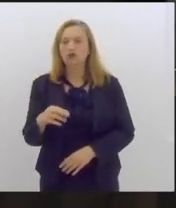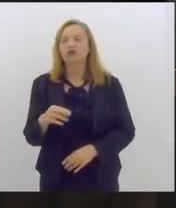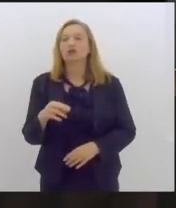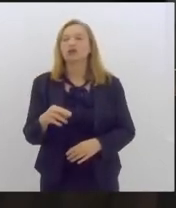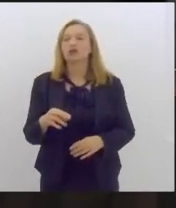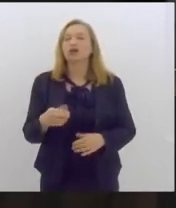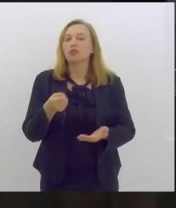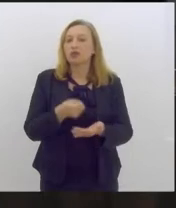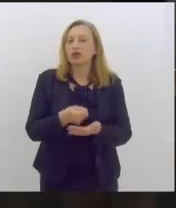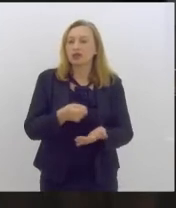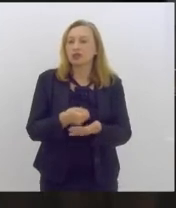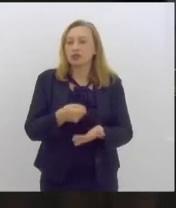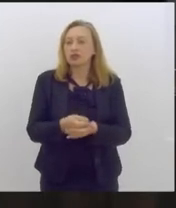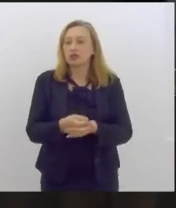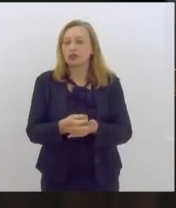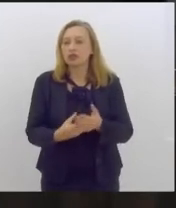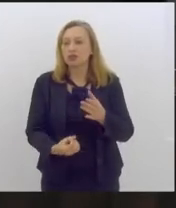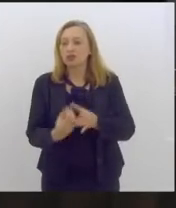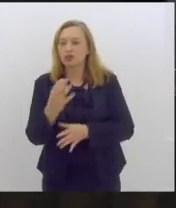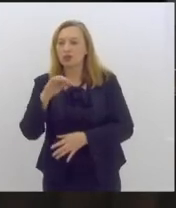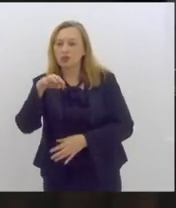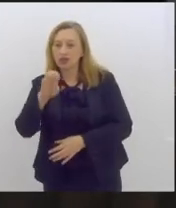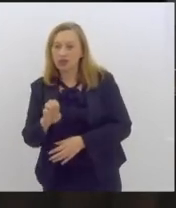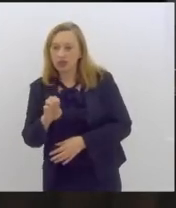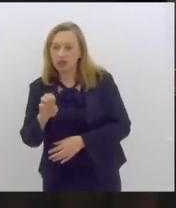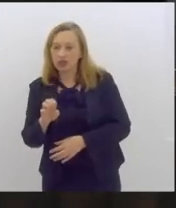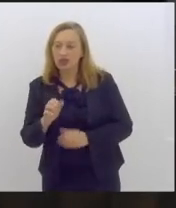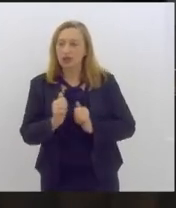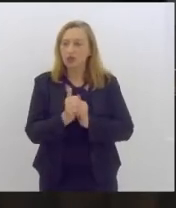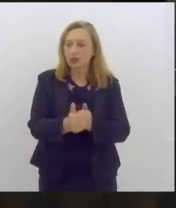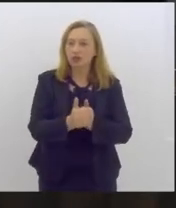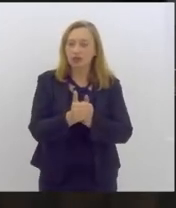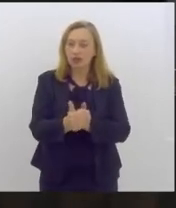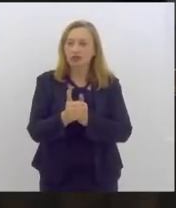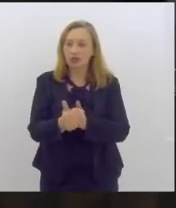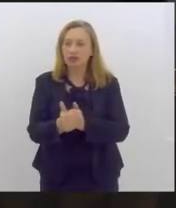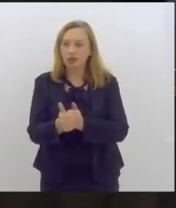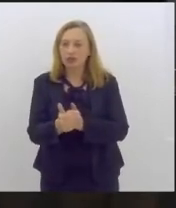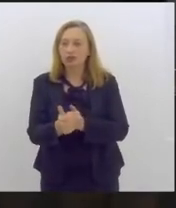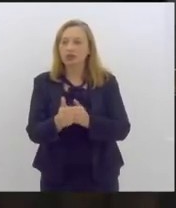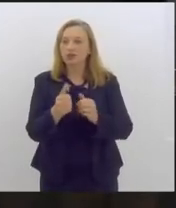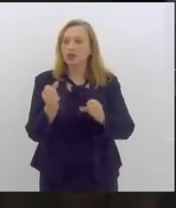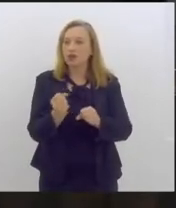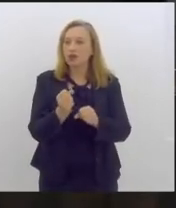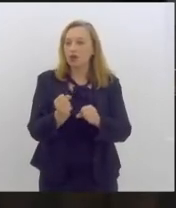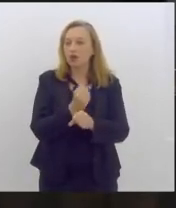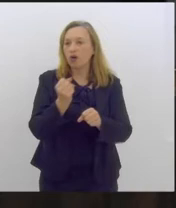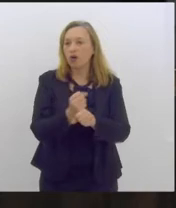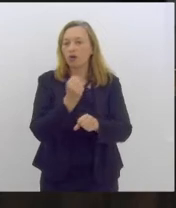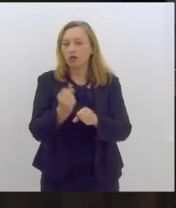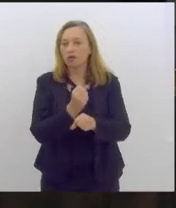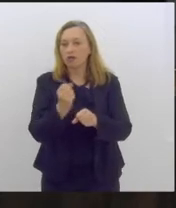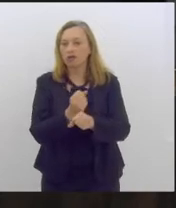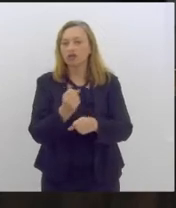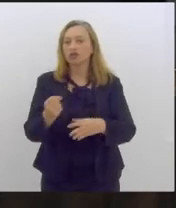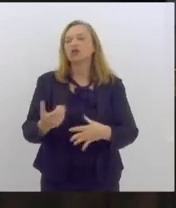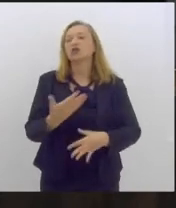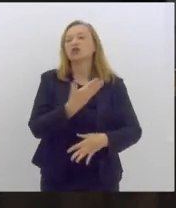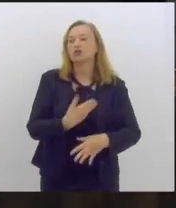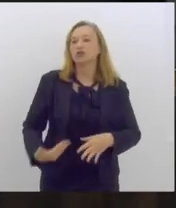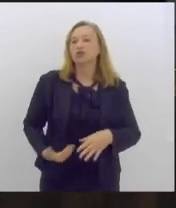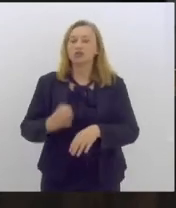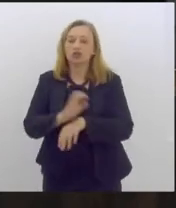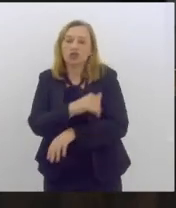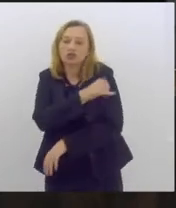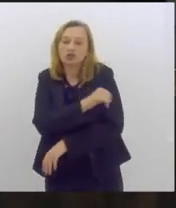estabelece a obrigatoriedade de instalação de comitês comunitários e acompanhamento na execução de obras públicas e serviços de engenharia do Governo do Estado do